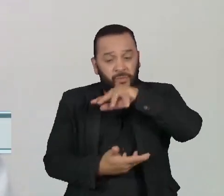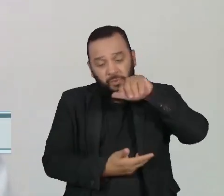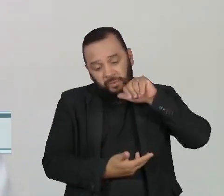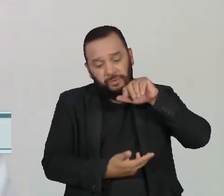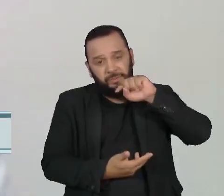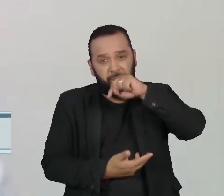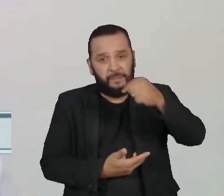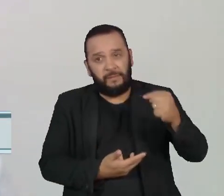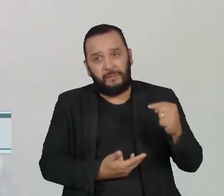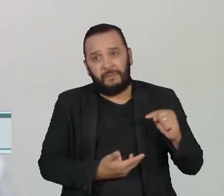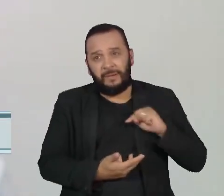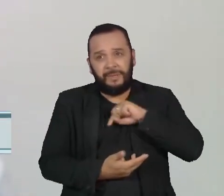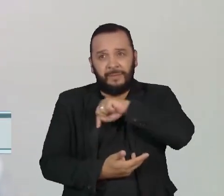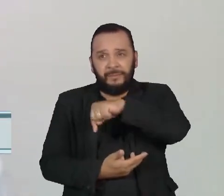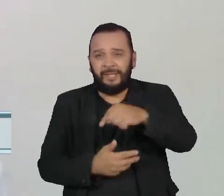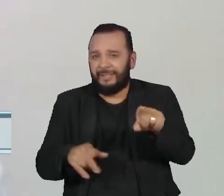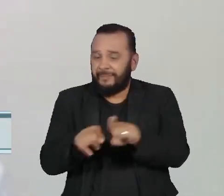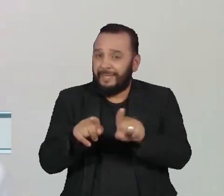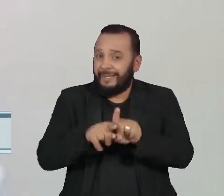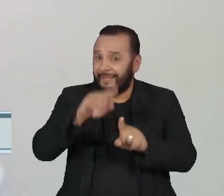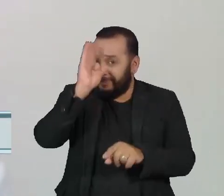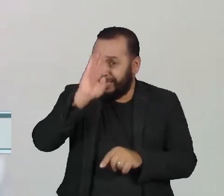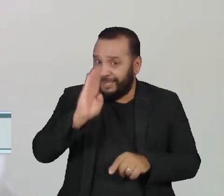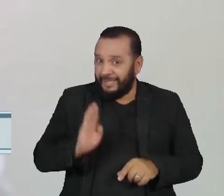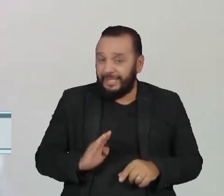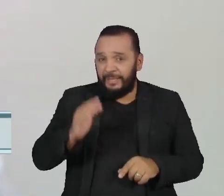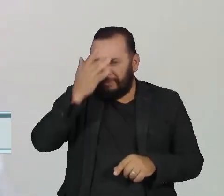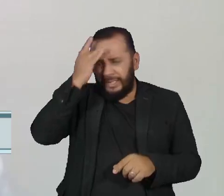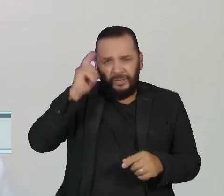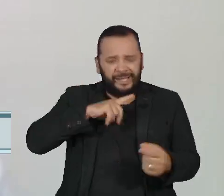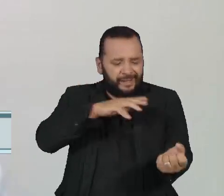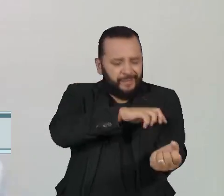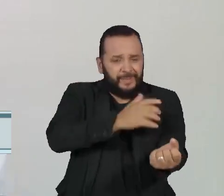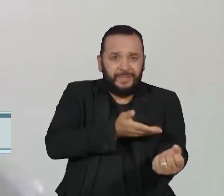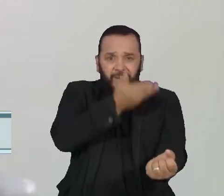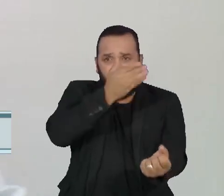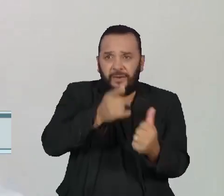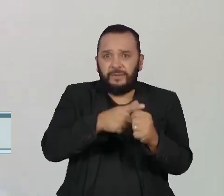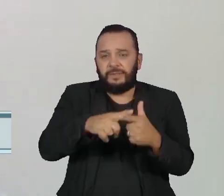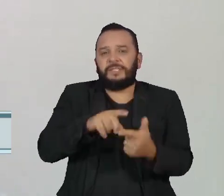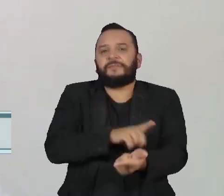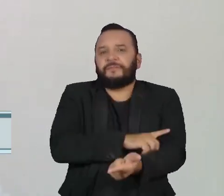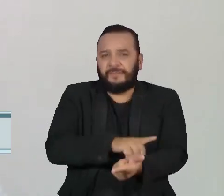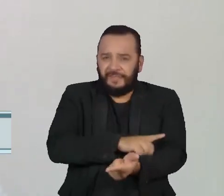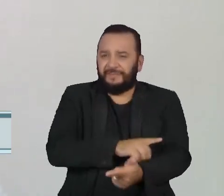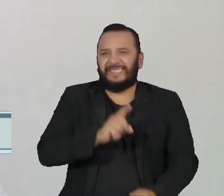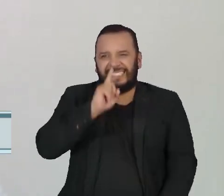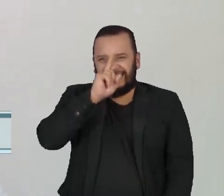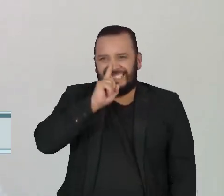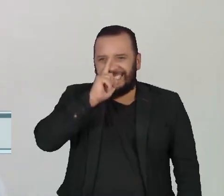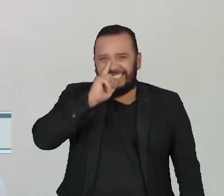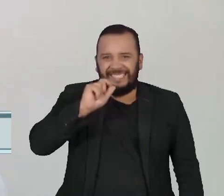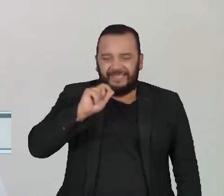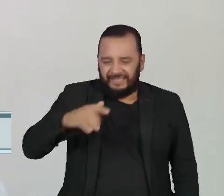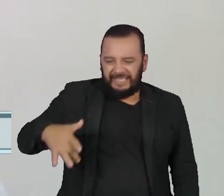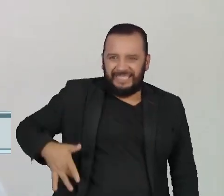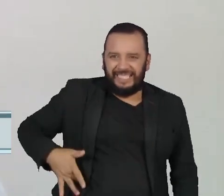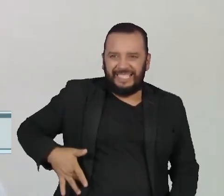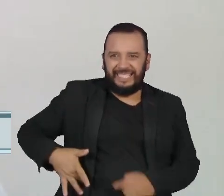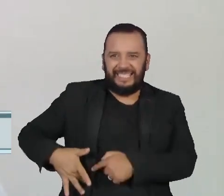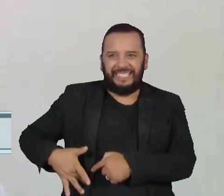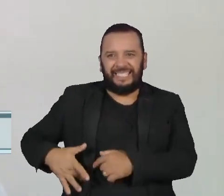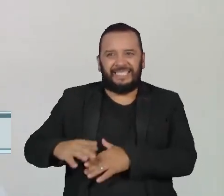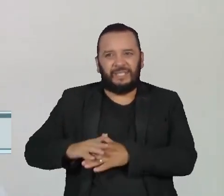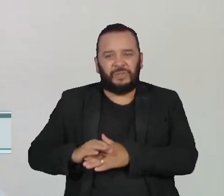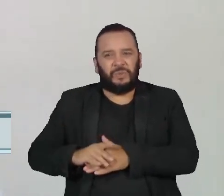inclusive no Brasil. Então, tem que levar em consideração que quem tem pressão alta e quem tem diabetes está sob o risco de desenvolver insuficiência renal ou a